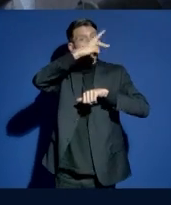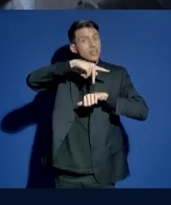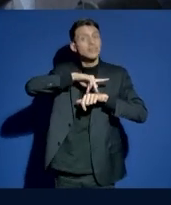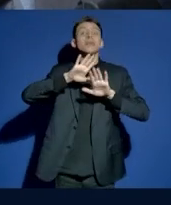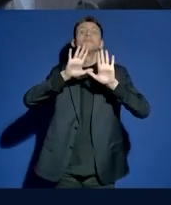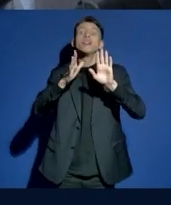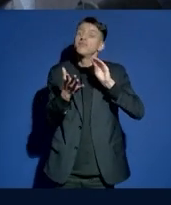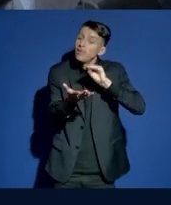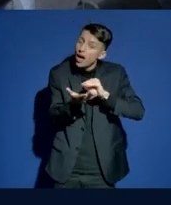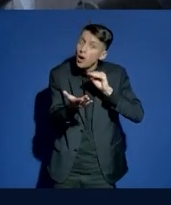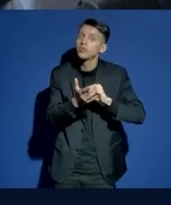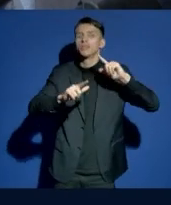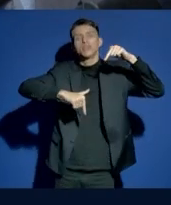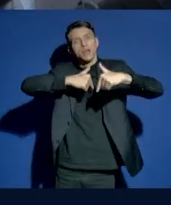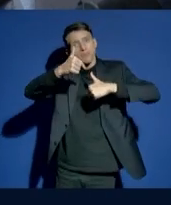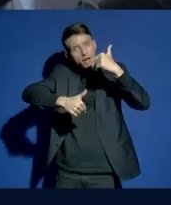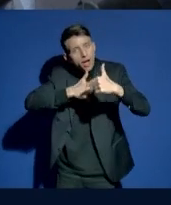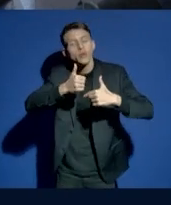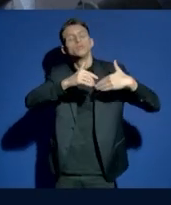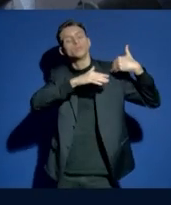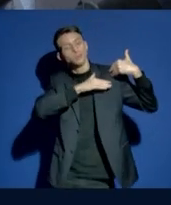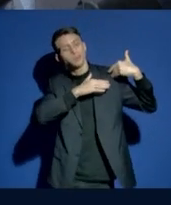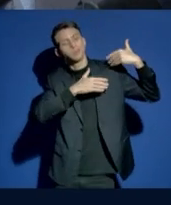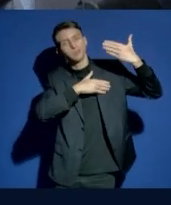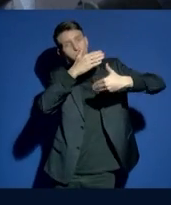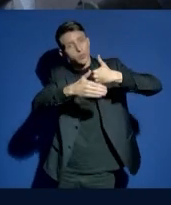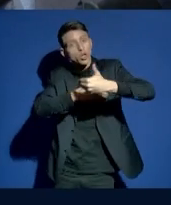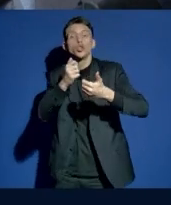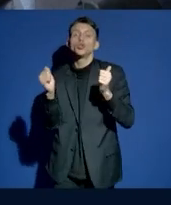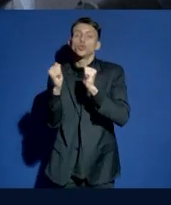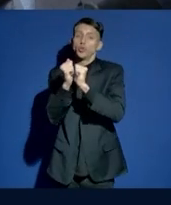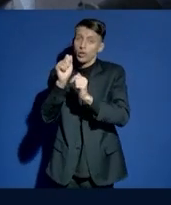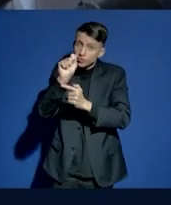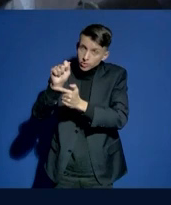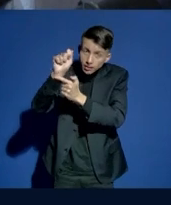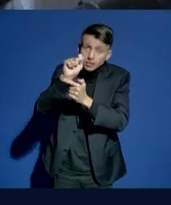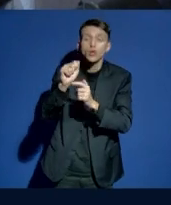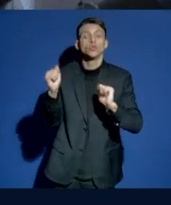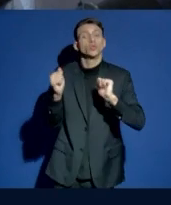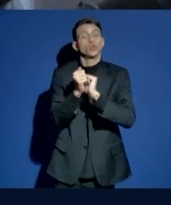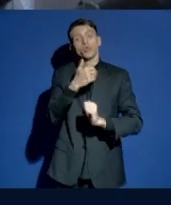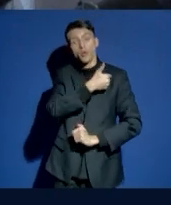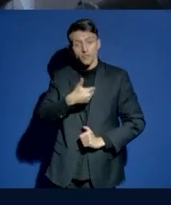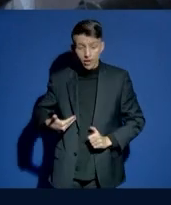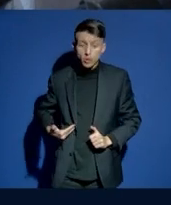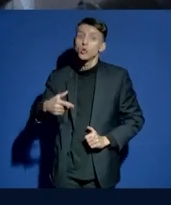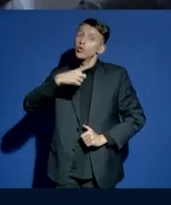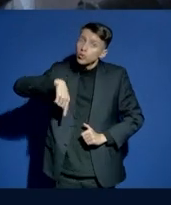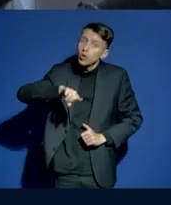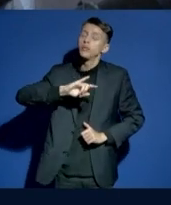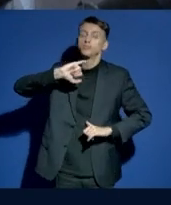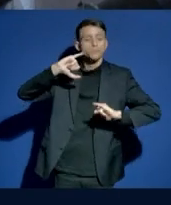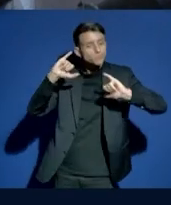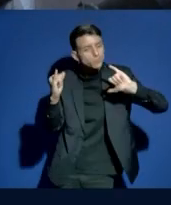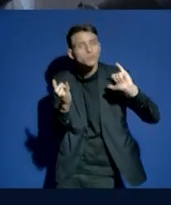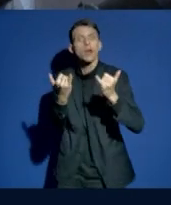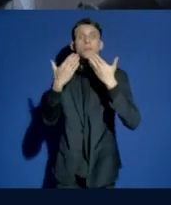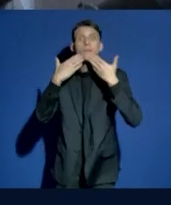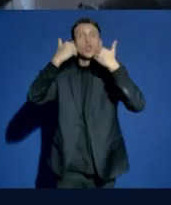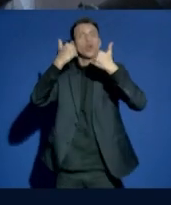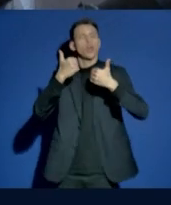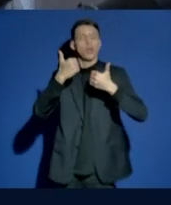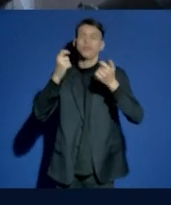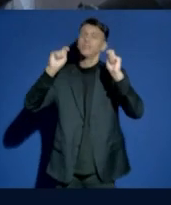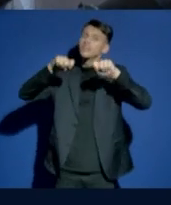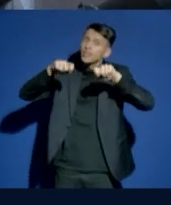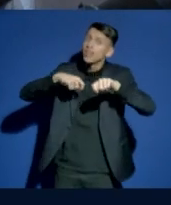que nós temos um trabalho muito grande, né, junto com as associações, junto com o governo, para explorar e melhorar as condições. Nós temos